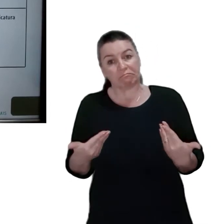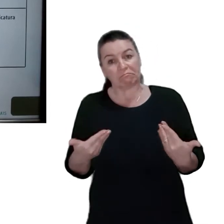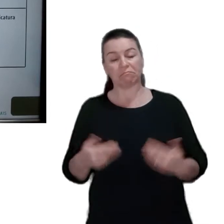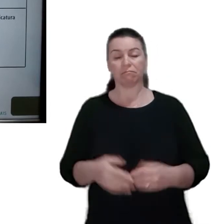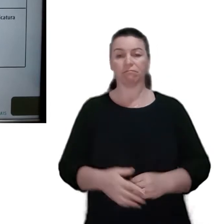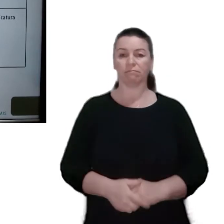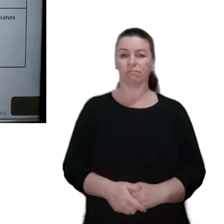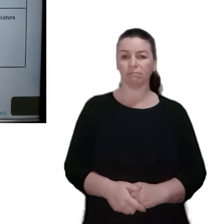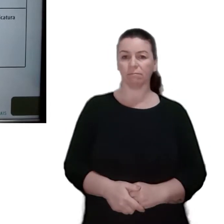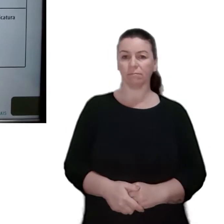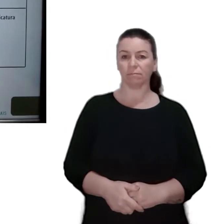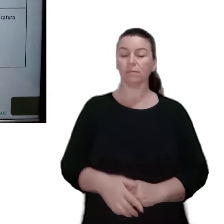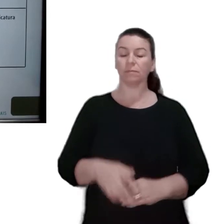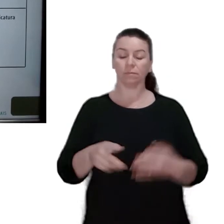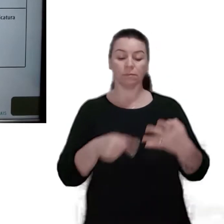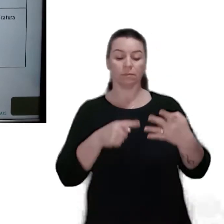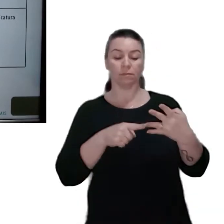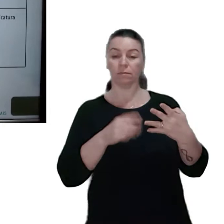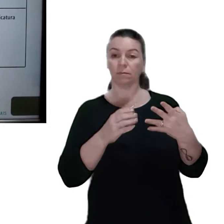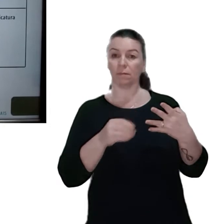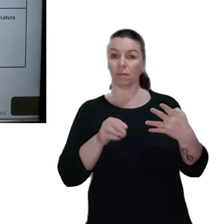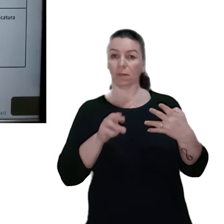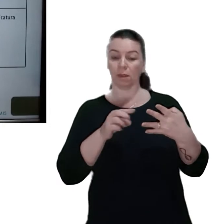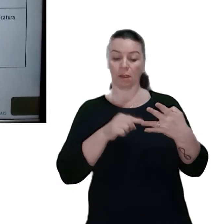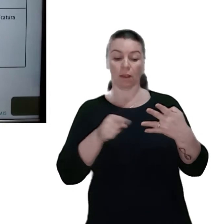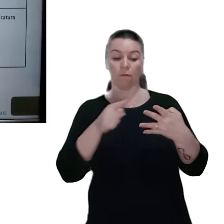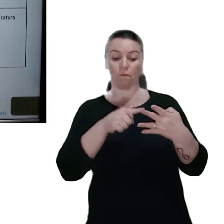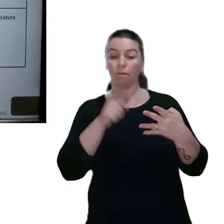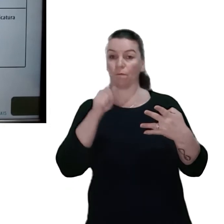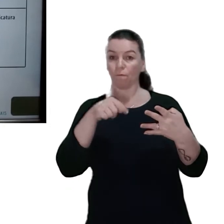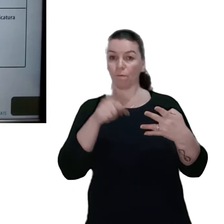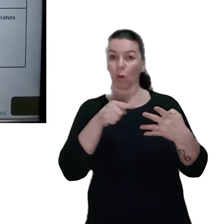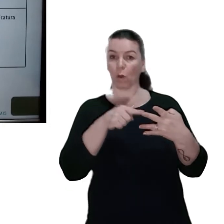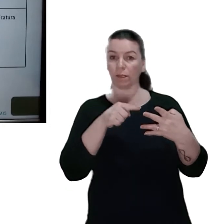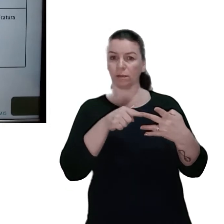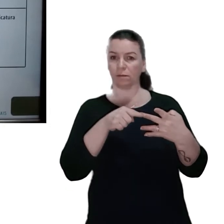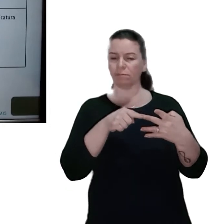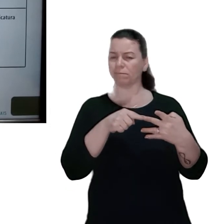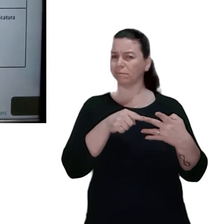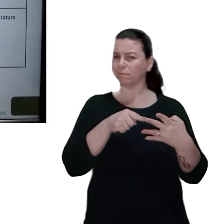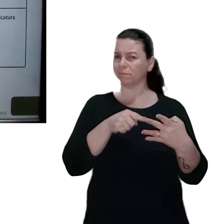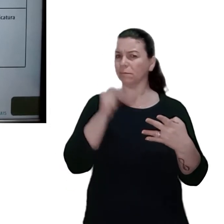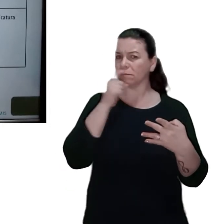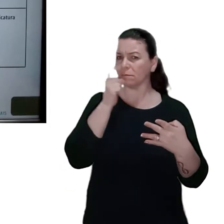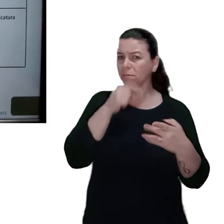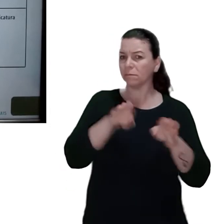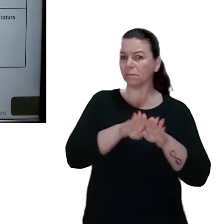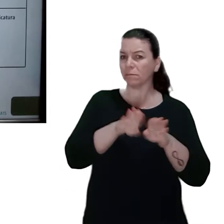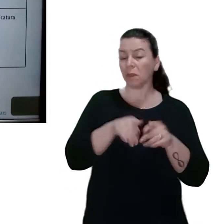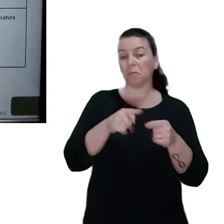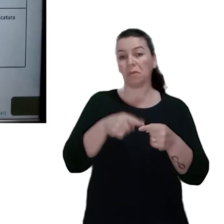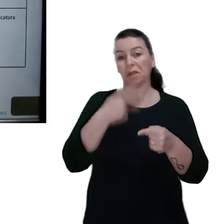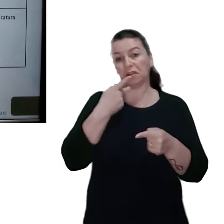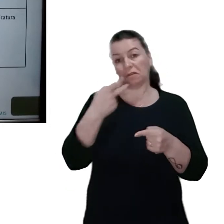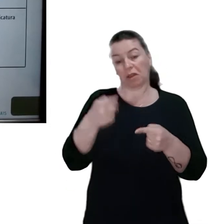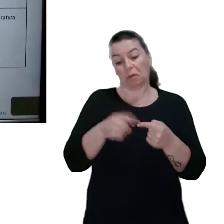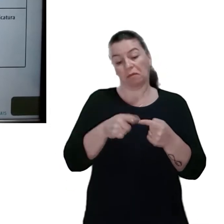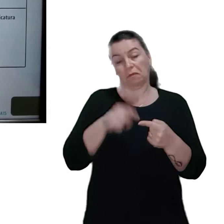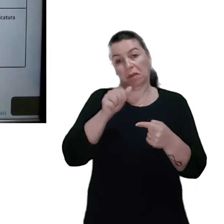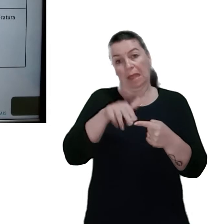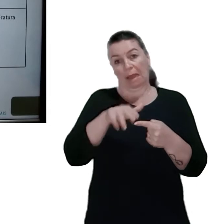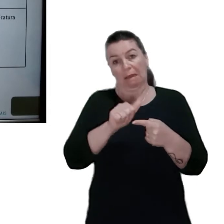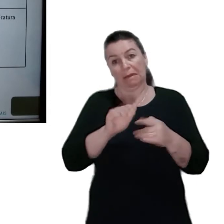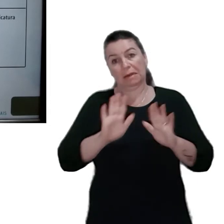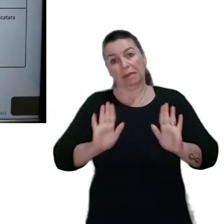mentiu. Declaração de Carlos, foi o Beto, também mentiu, porque estamos considerando que foi Ana.